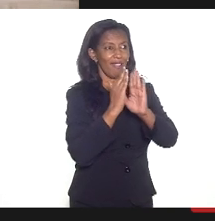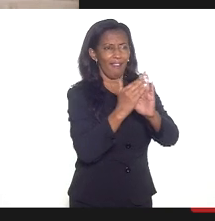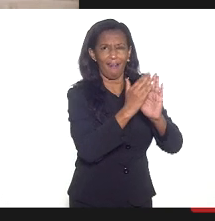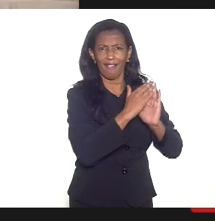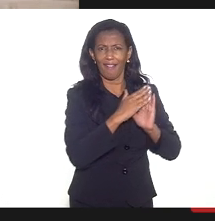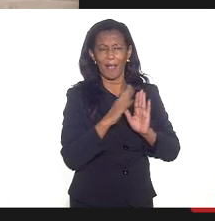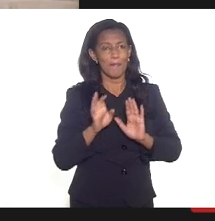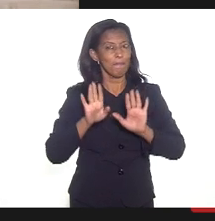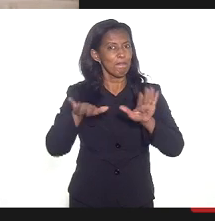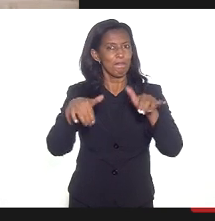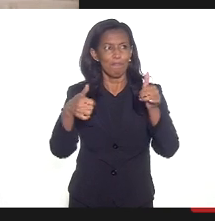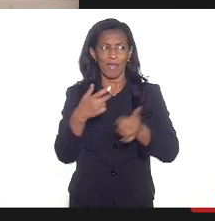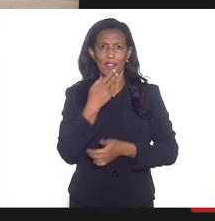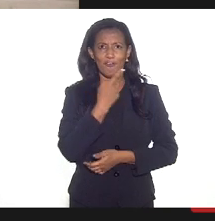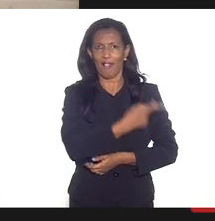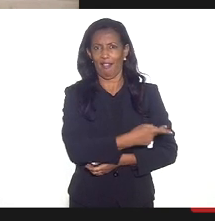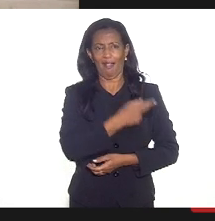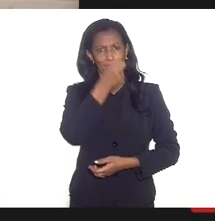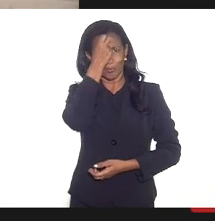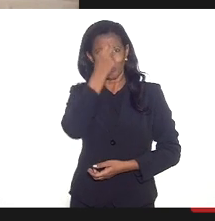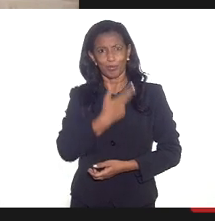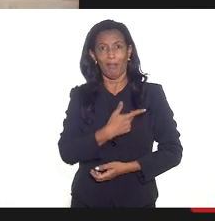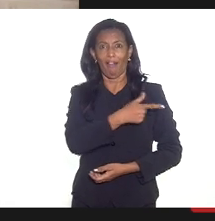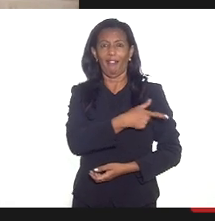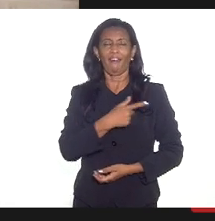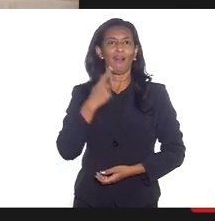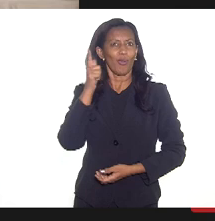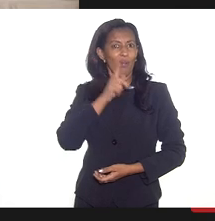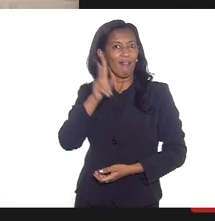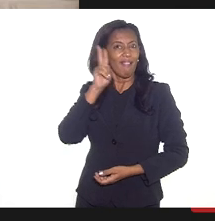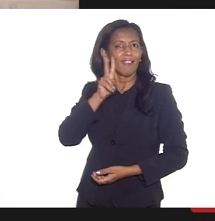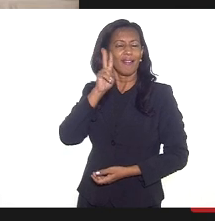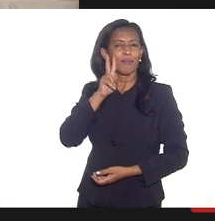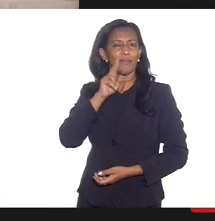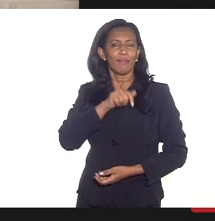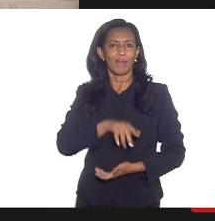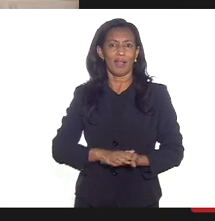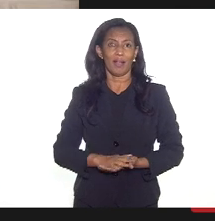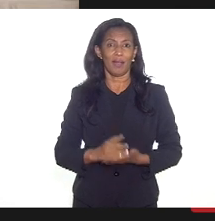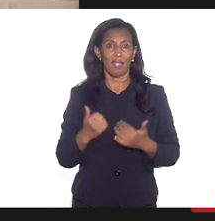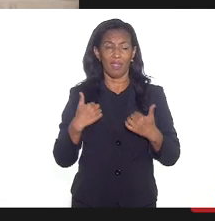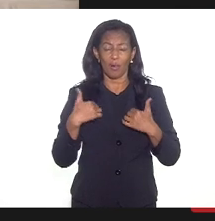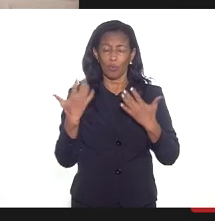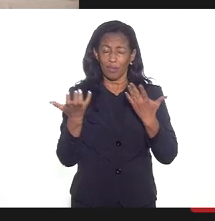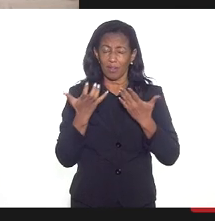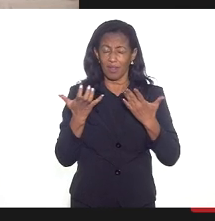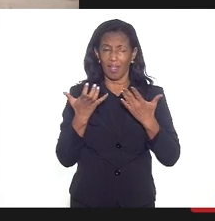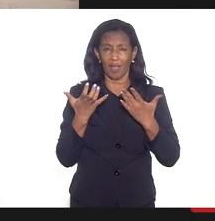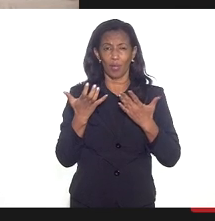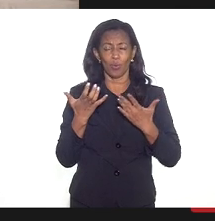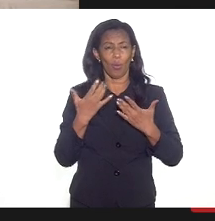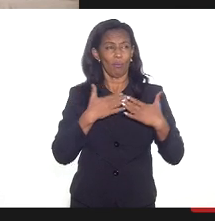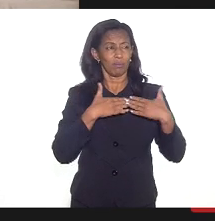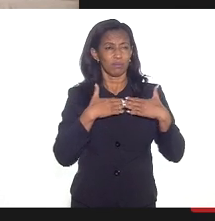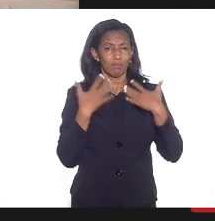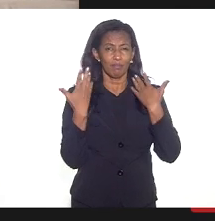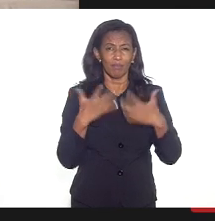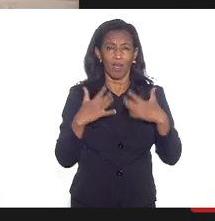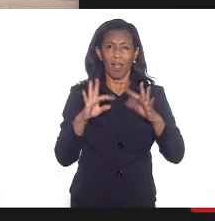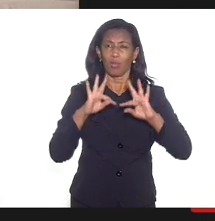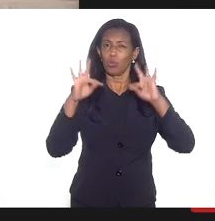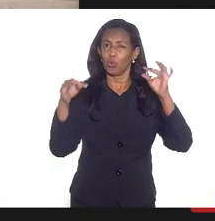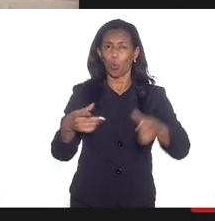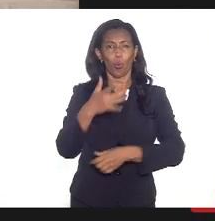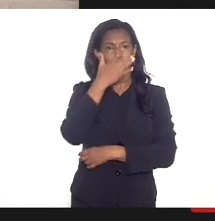aqui pela Solange, vale aqui relembrar. Eu quero saudar a todas as presentes, eu não vou